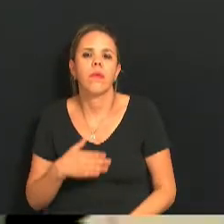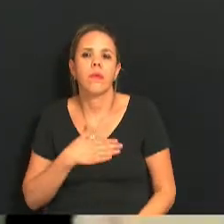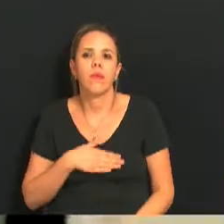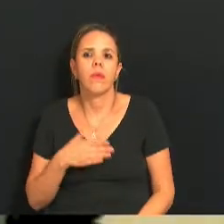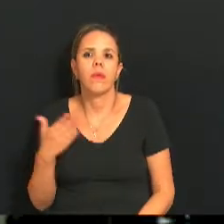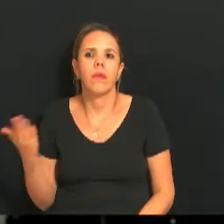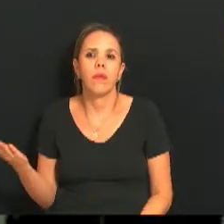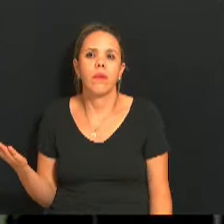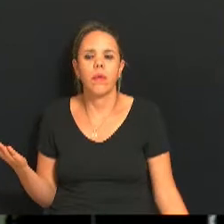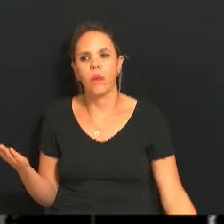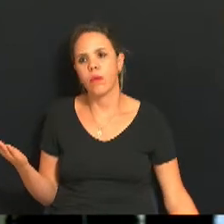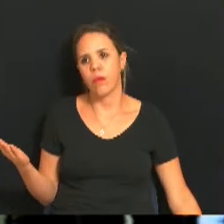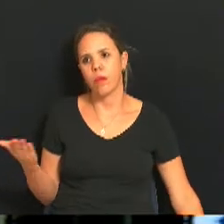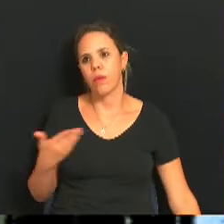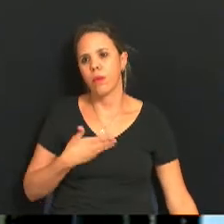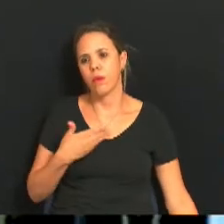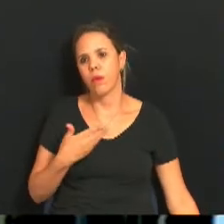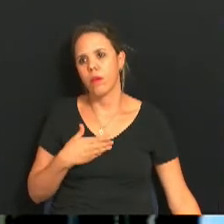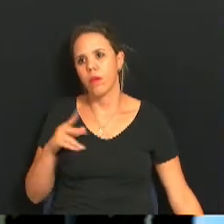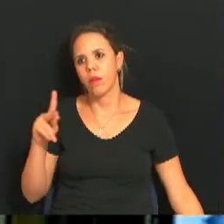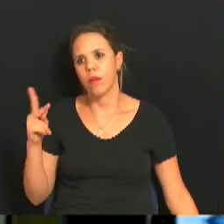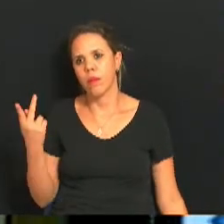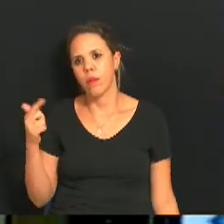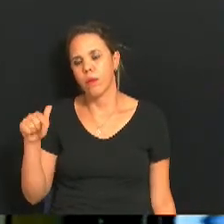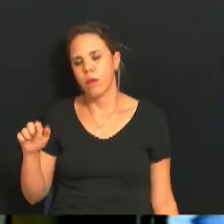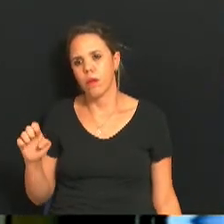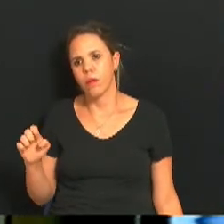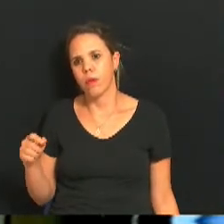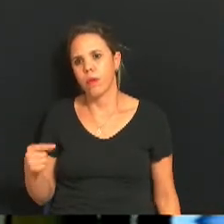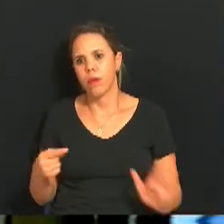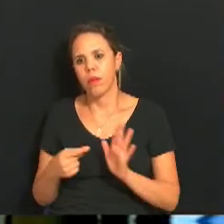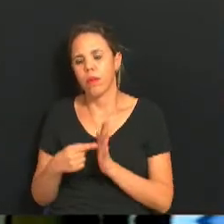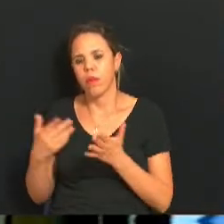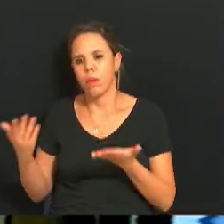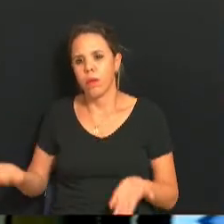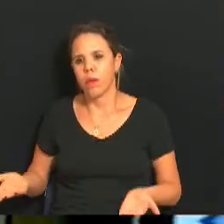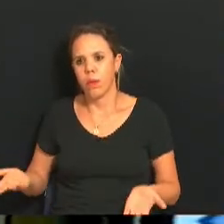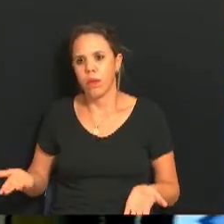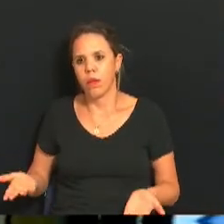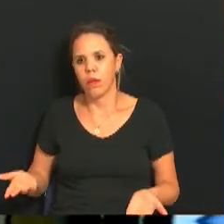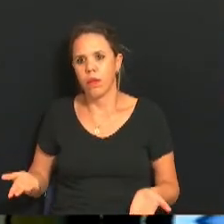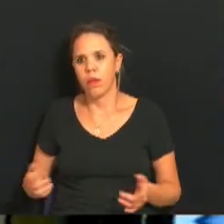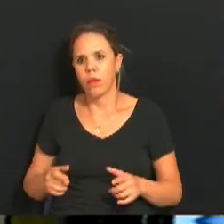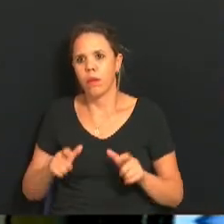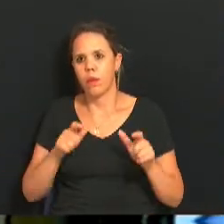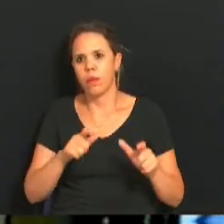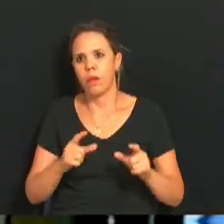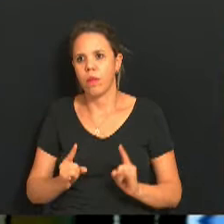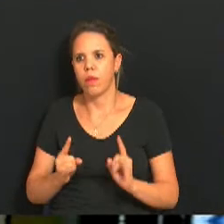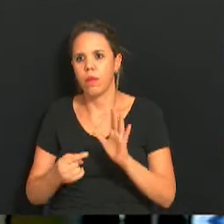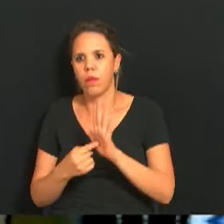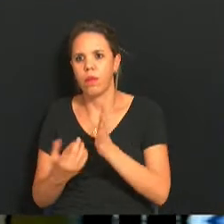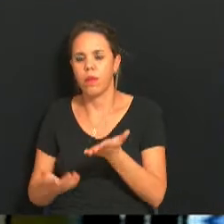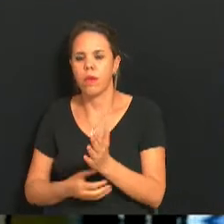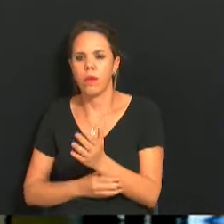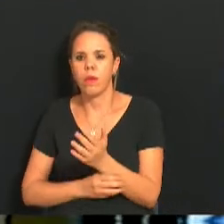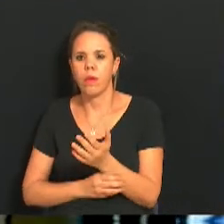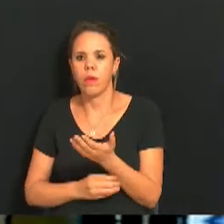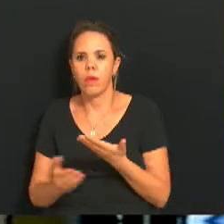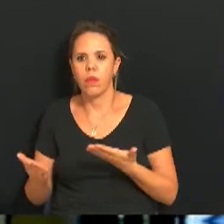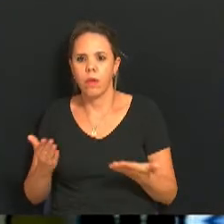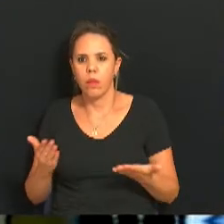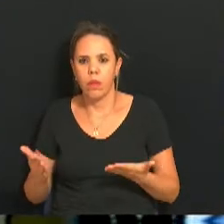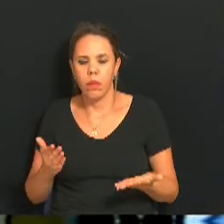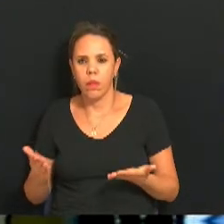passar agora para o meu colega Henrique vai apresentar aqui a área os bens localizados Qual é essa